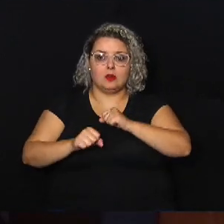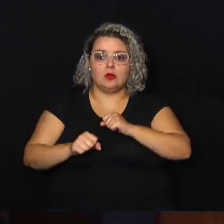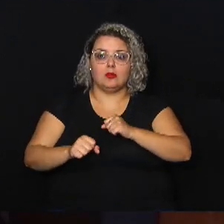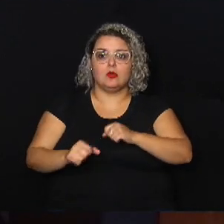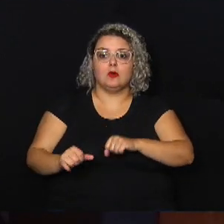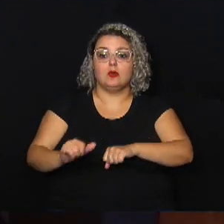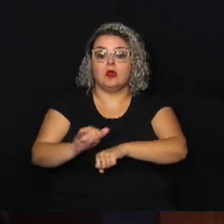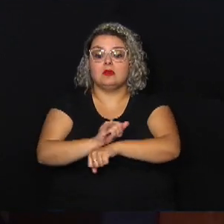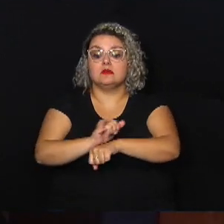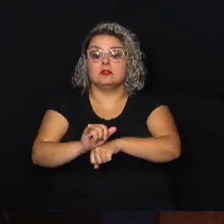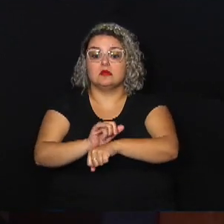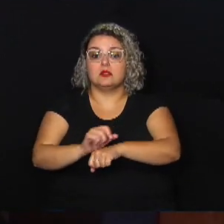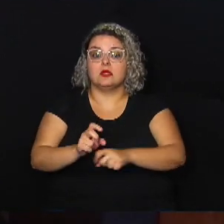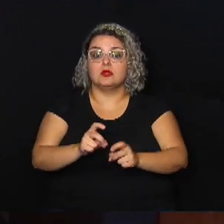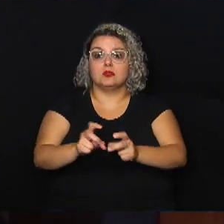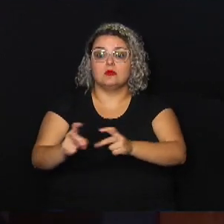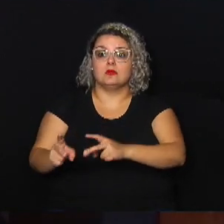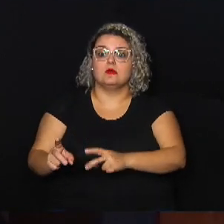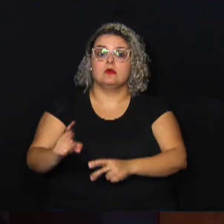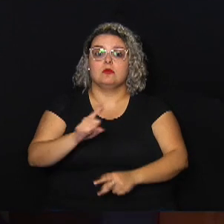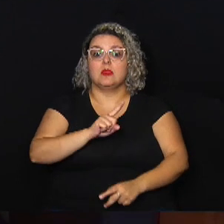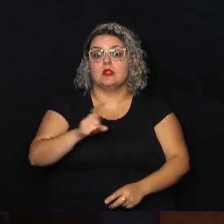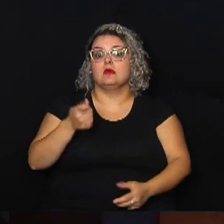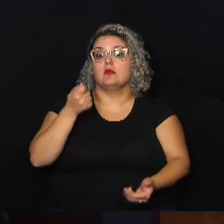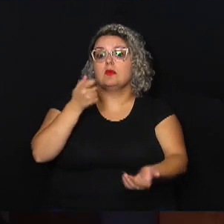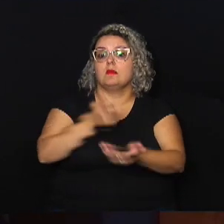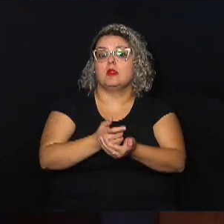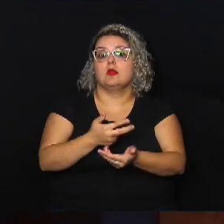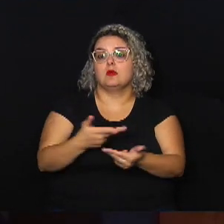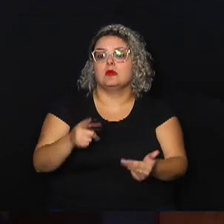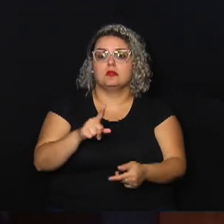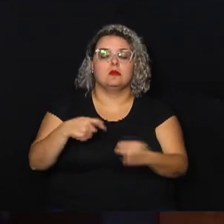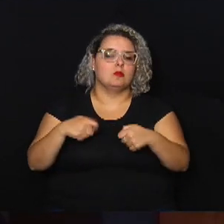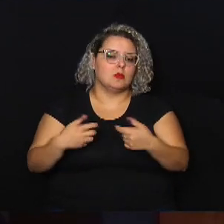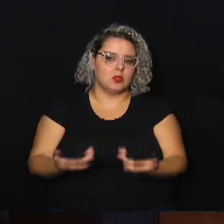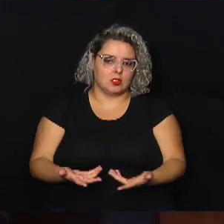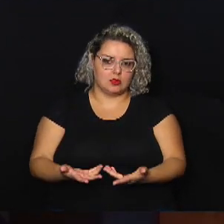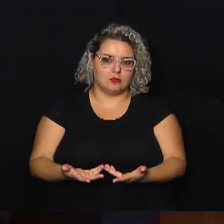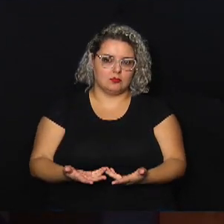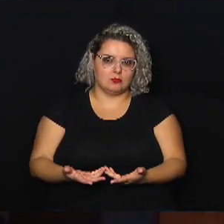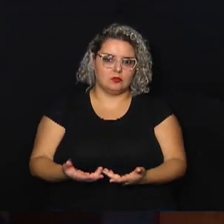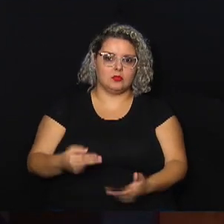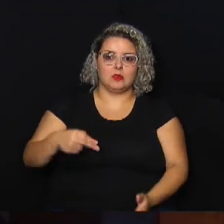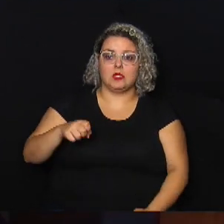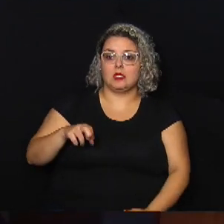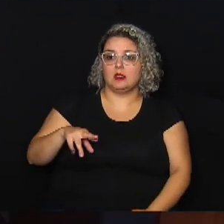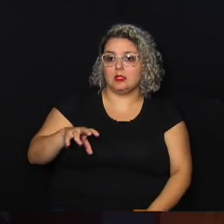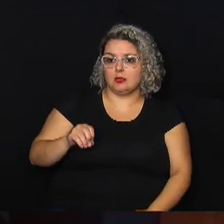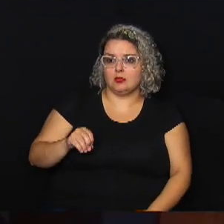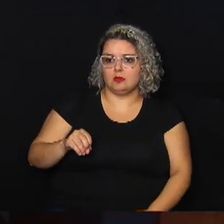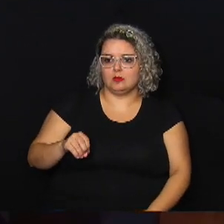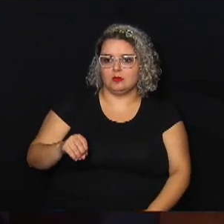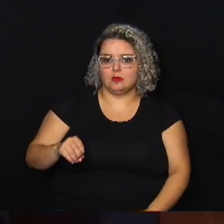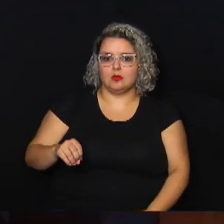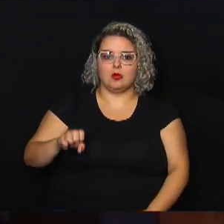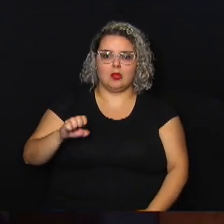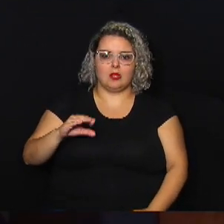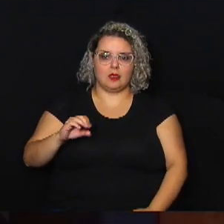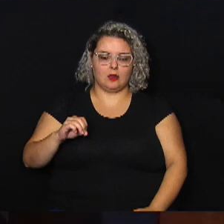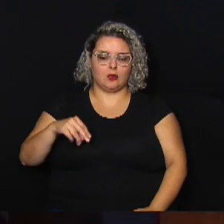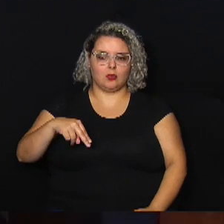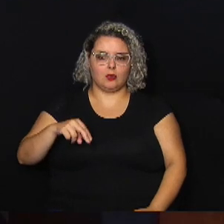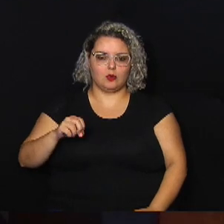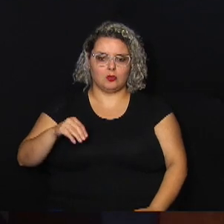de vendedor para comprar coisas que você não precisa. Depois tem neuroeconomia, que é o estudo da mente para